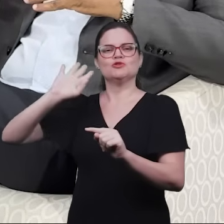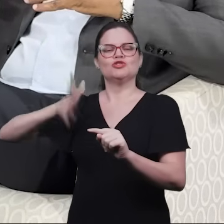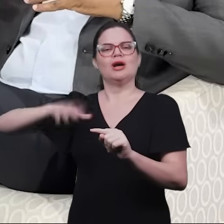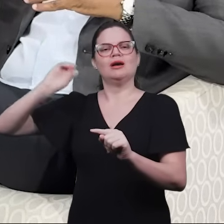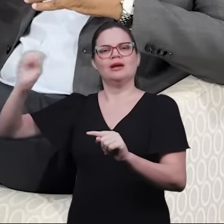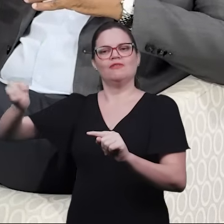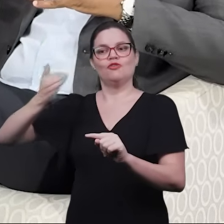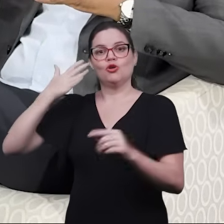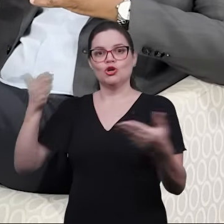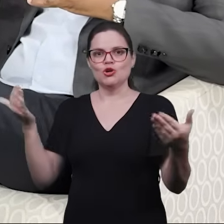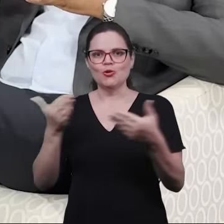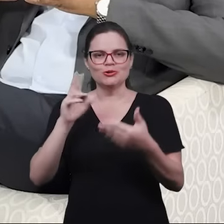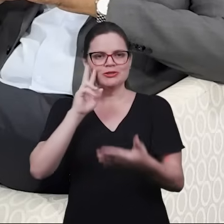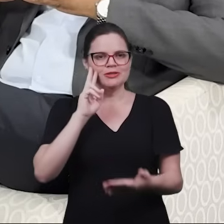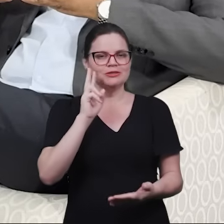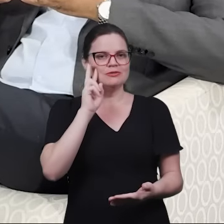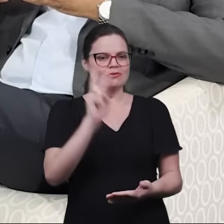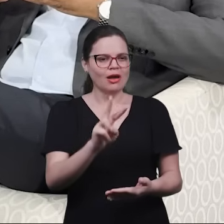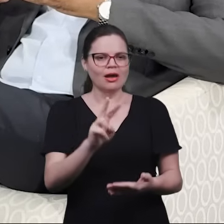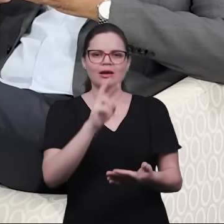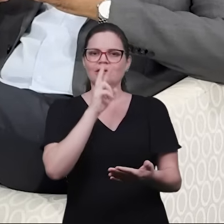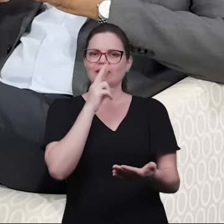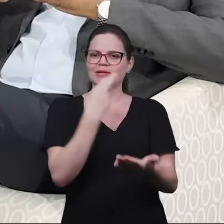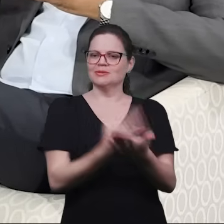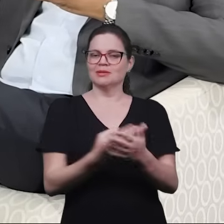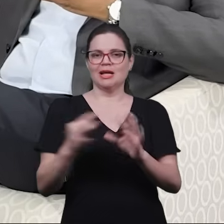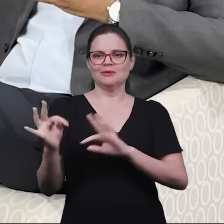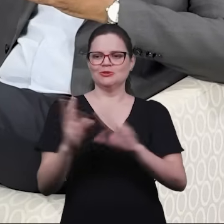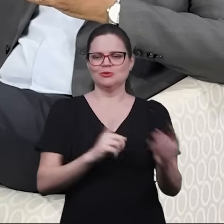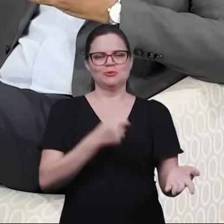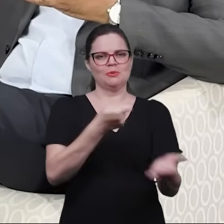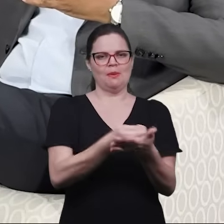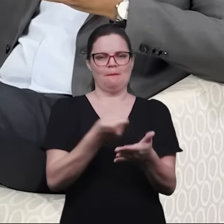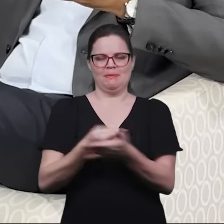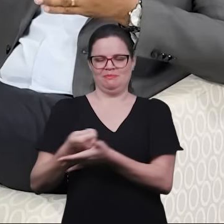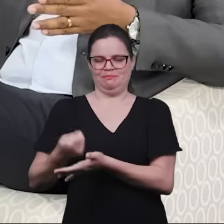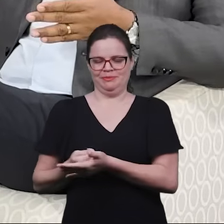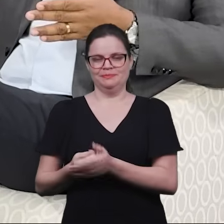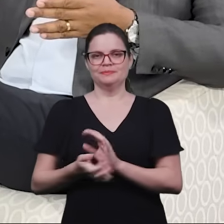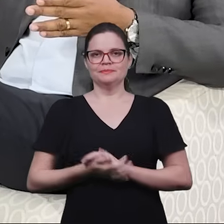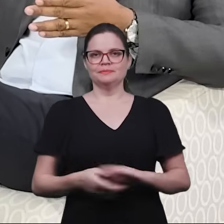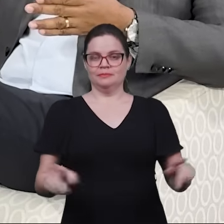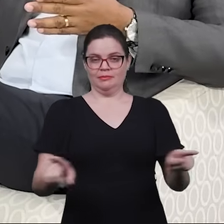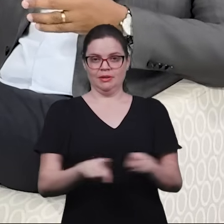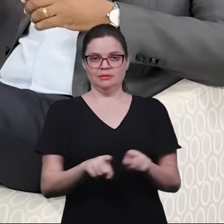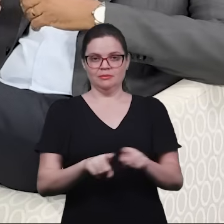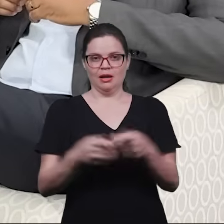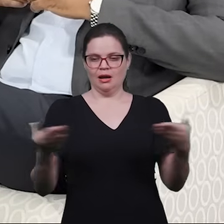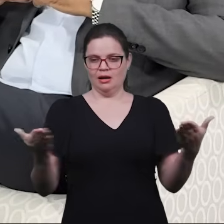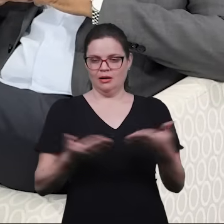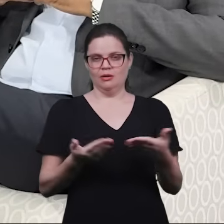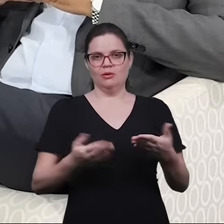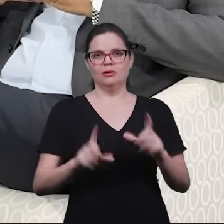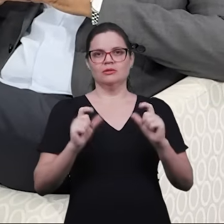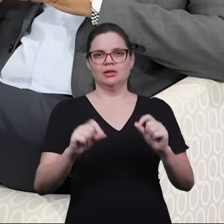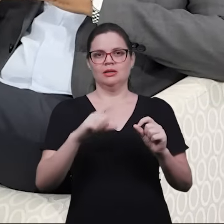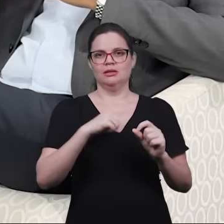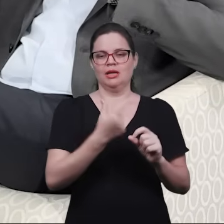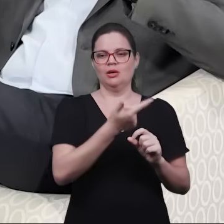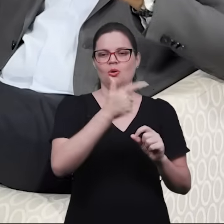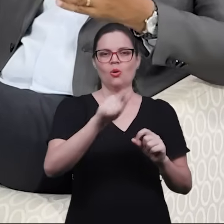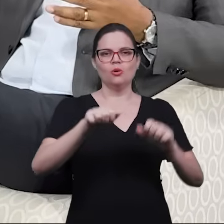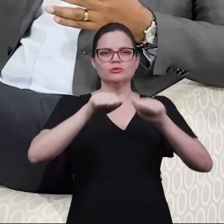início e que nós estamos vendo o cumprimento ao longo dos anos. Inclusive agora, em que a obra está se expandindo